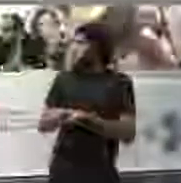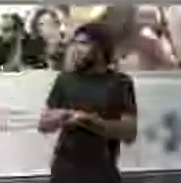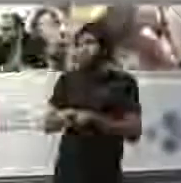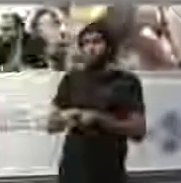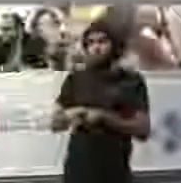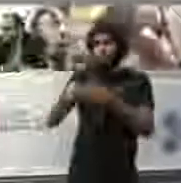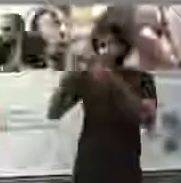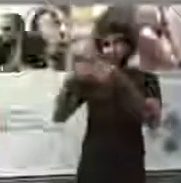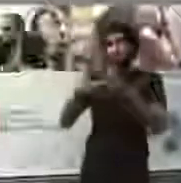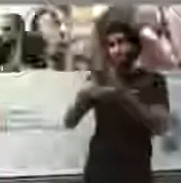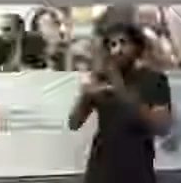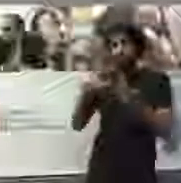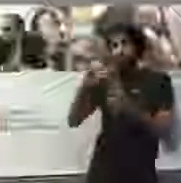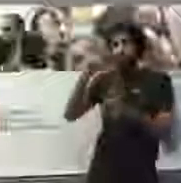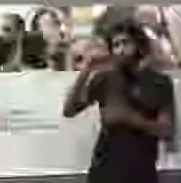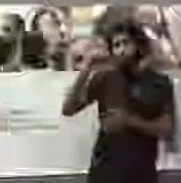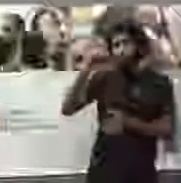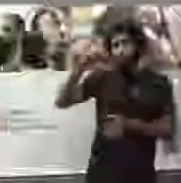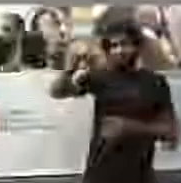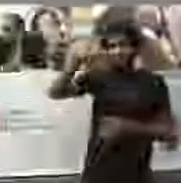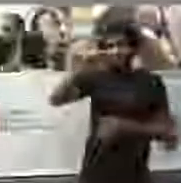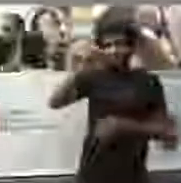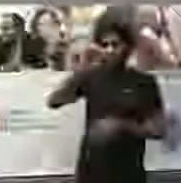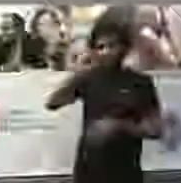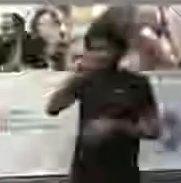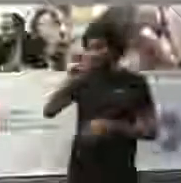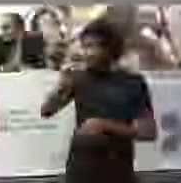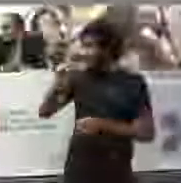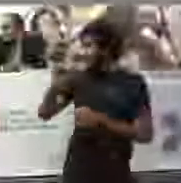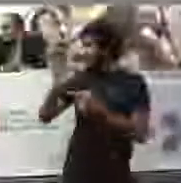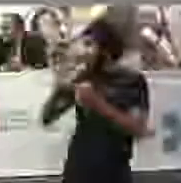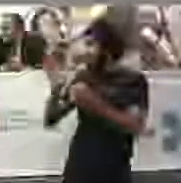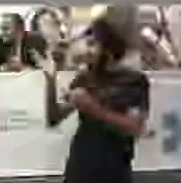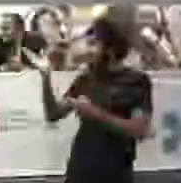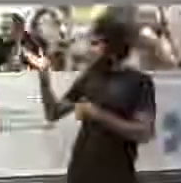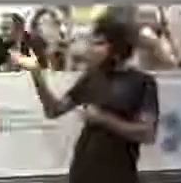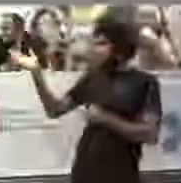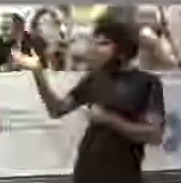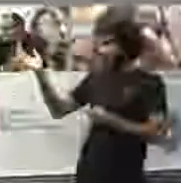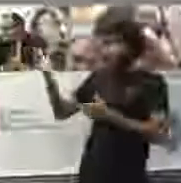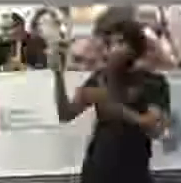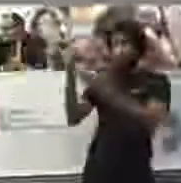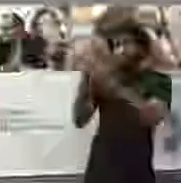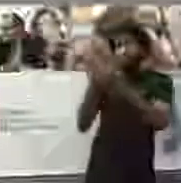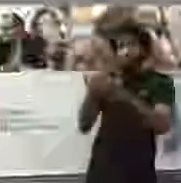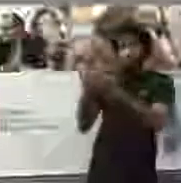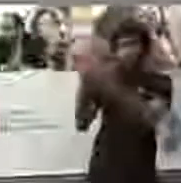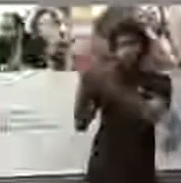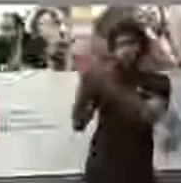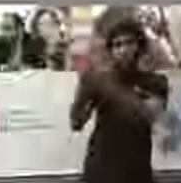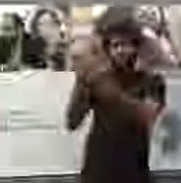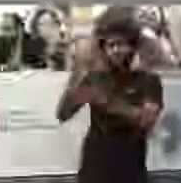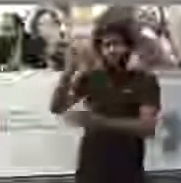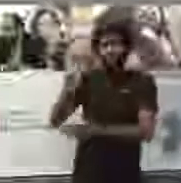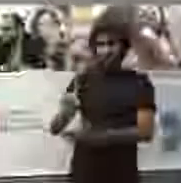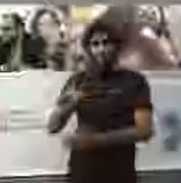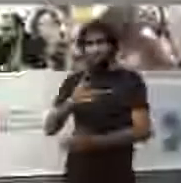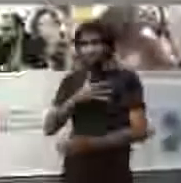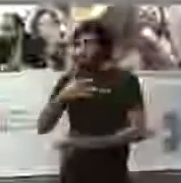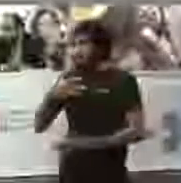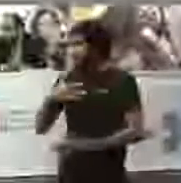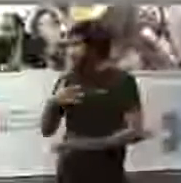ontem o conaes lançou essa essa série de estudos sobre direito à saúde é uma é